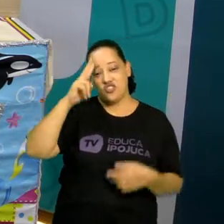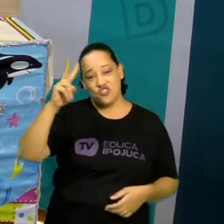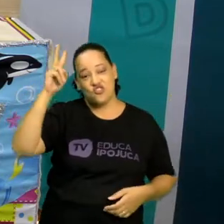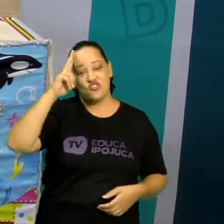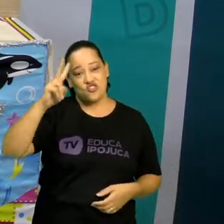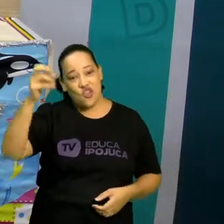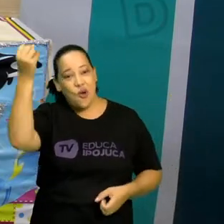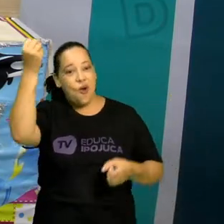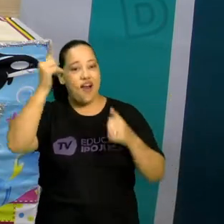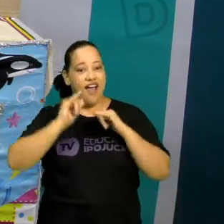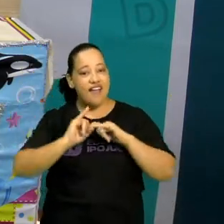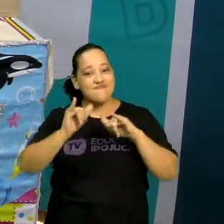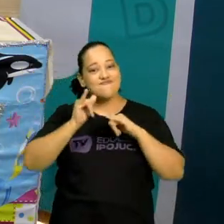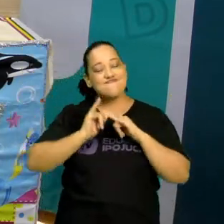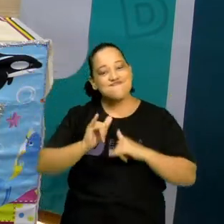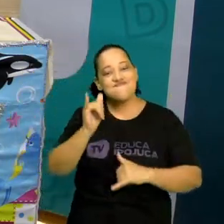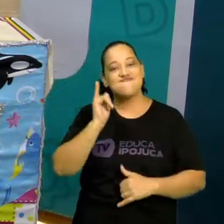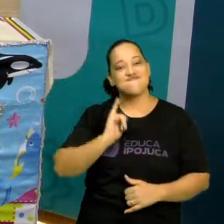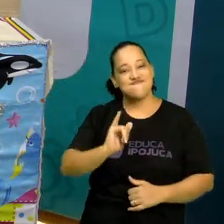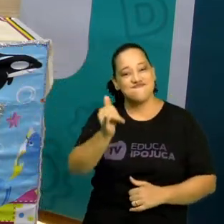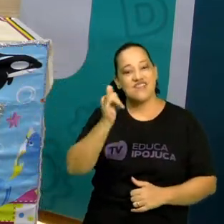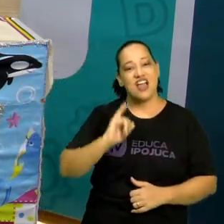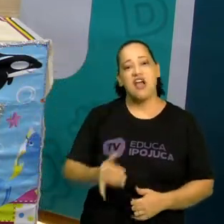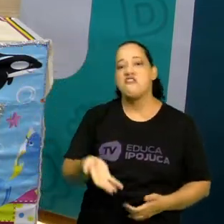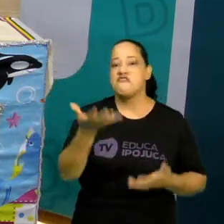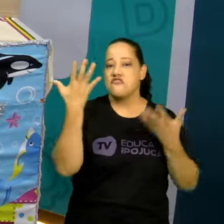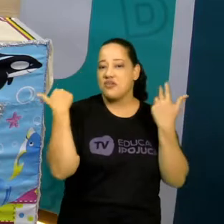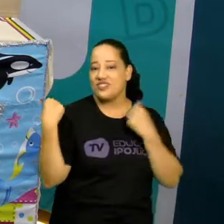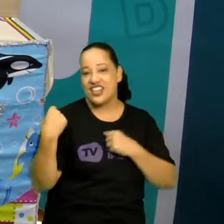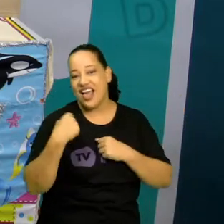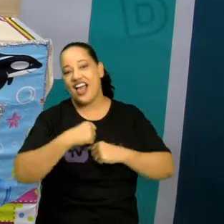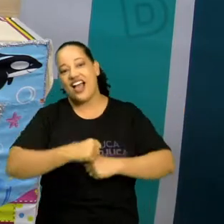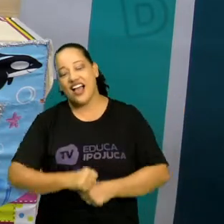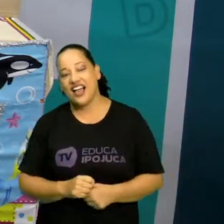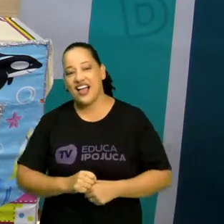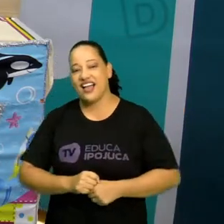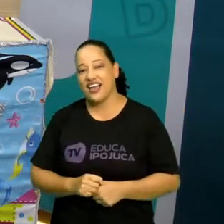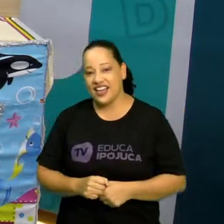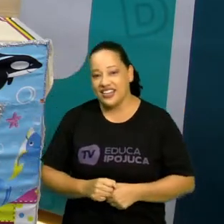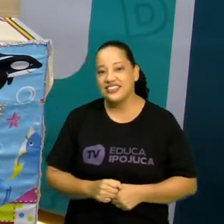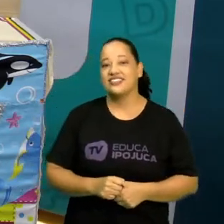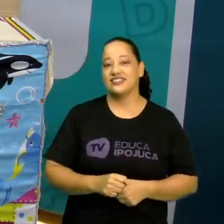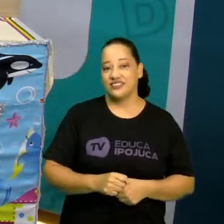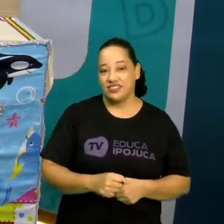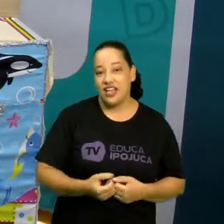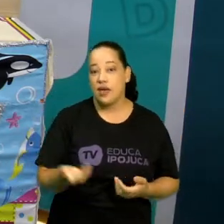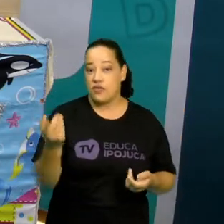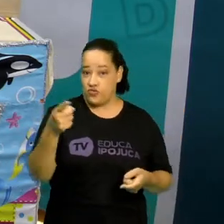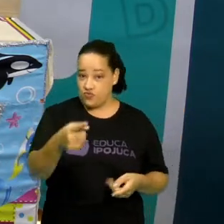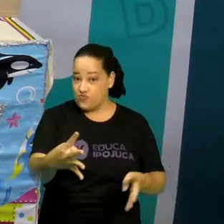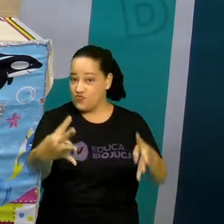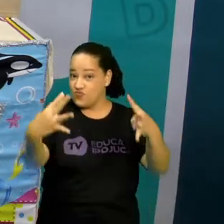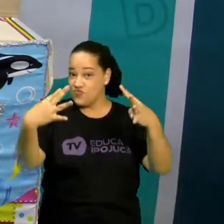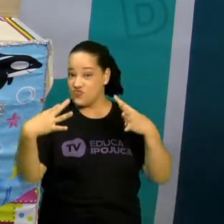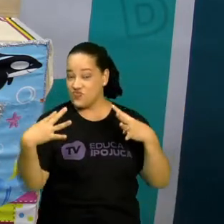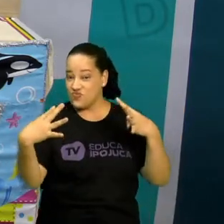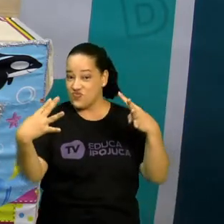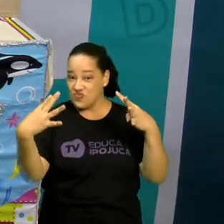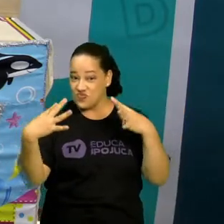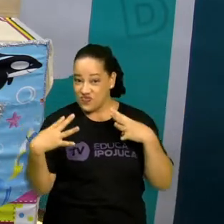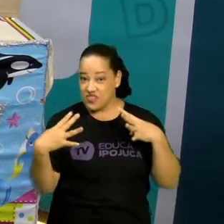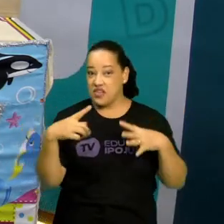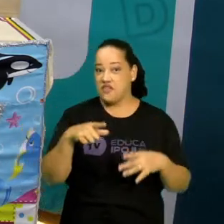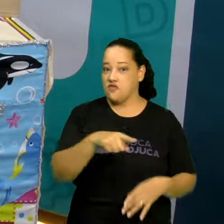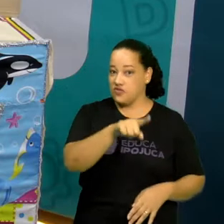Agora vai comprar e vamos lá hoje atenção